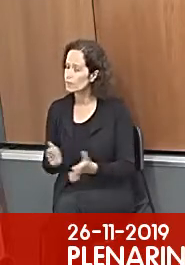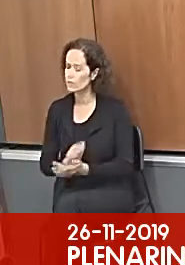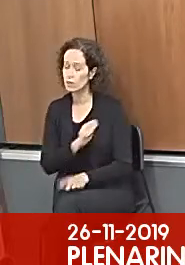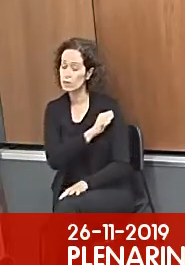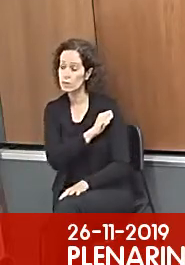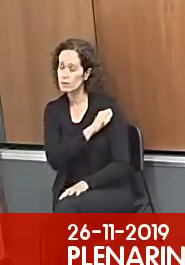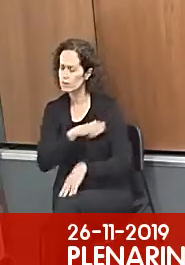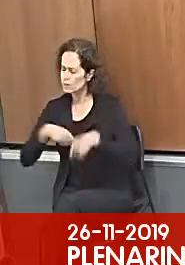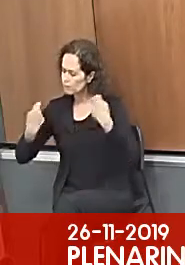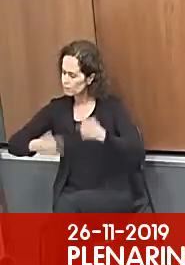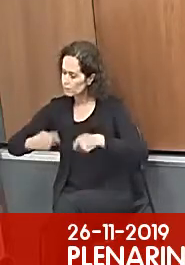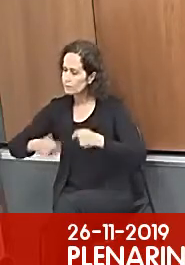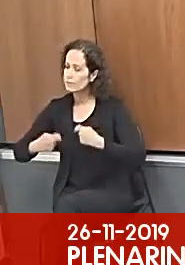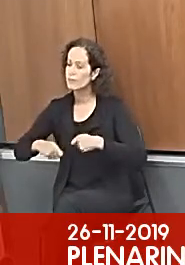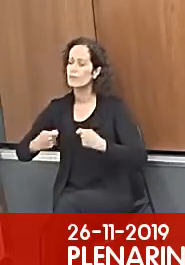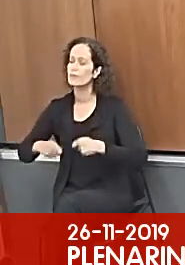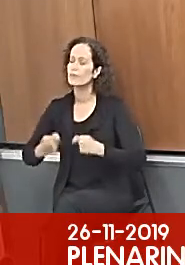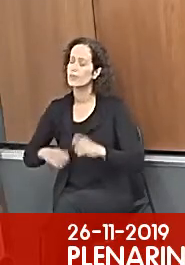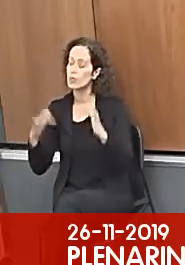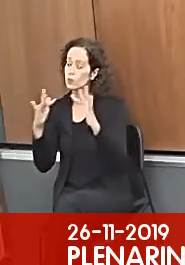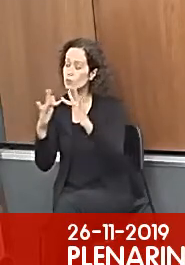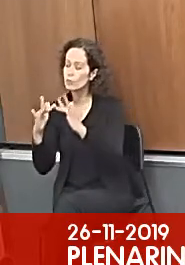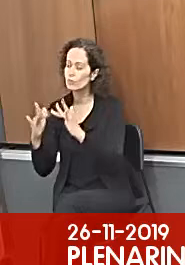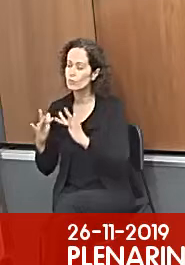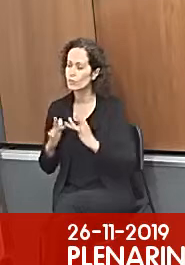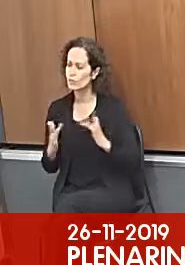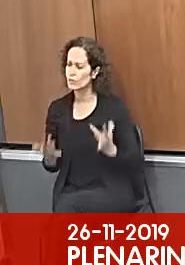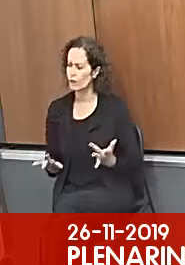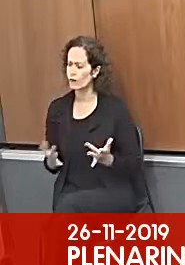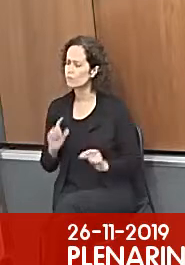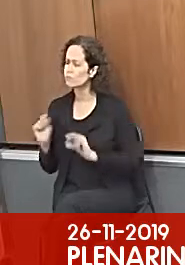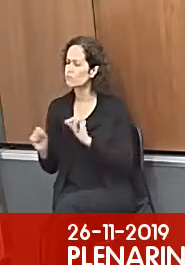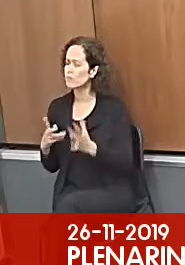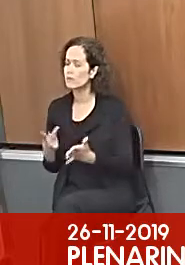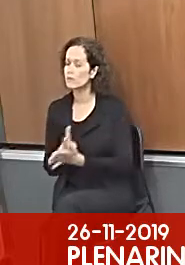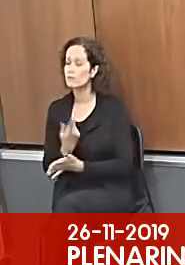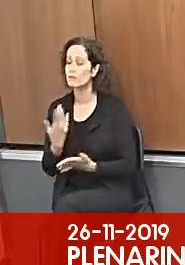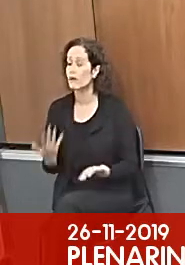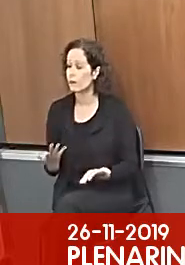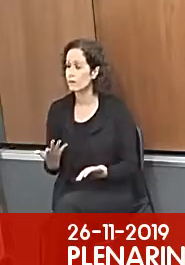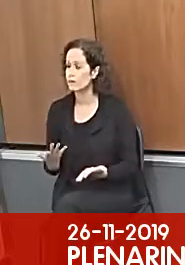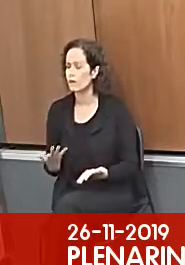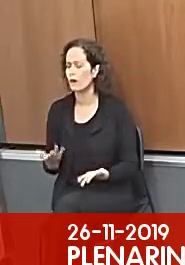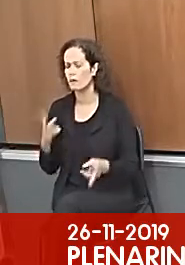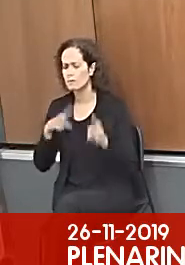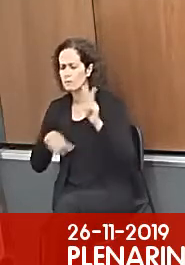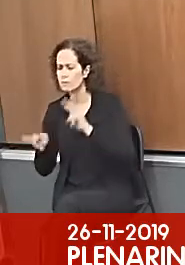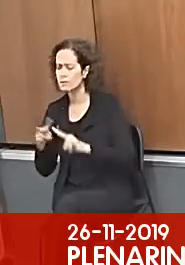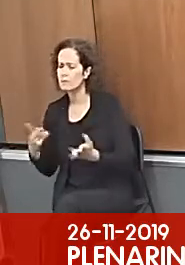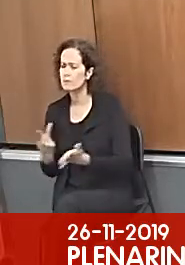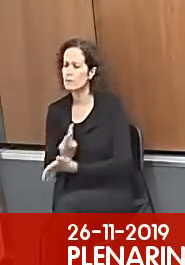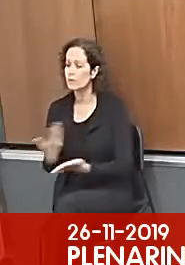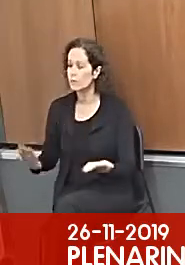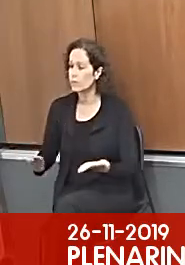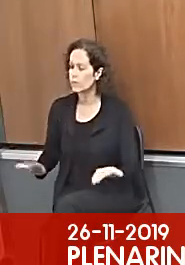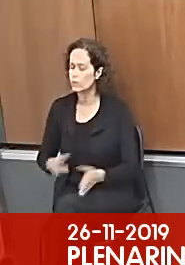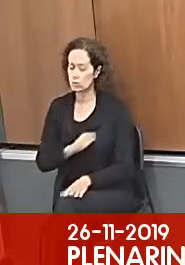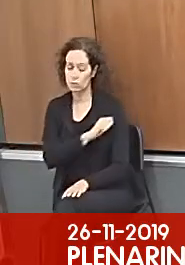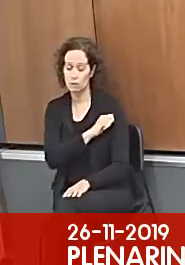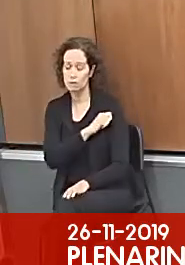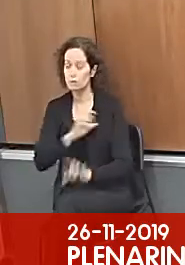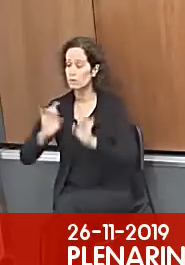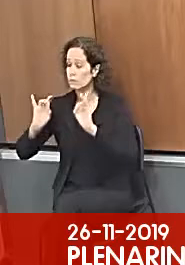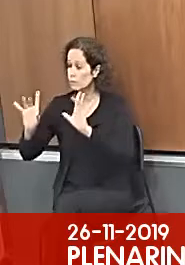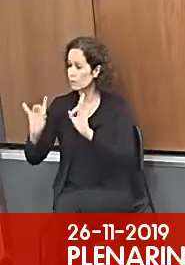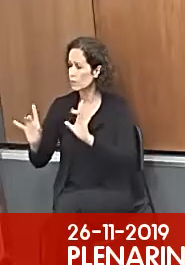alunado precisa desse contato. O que que acontece que a gente viu e vê ainda? O aluno especial